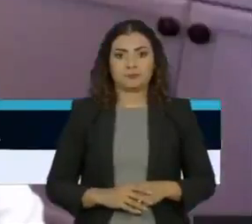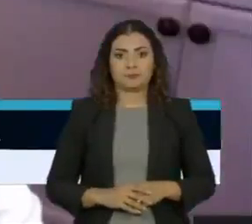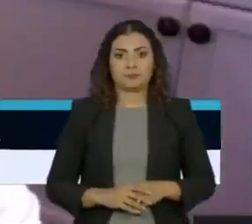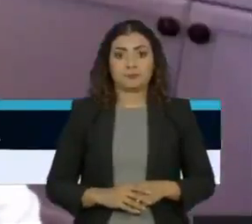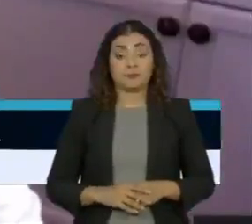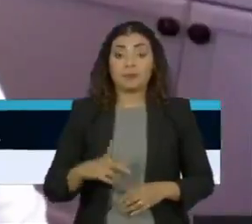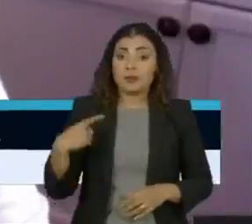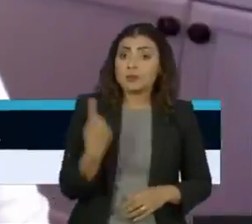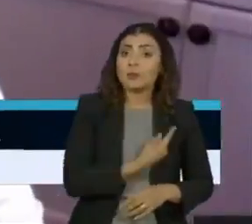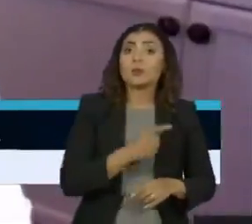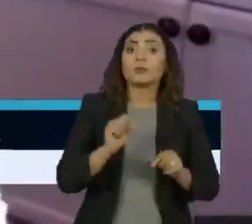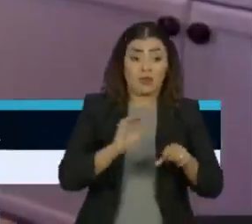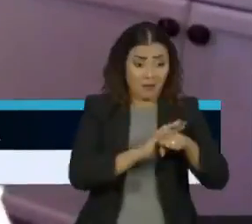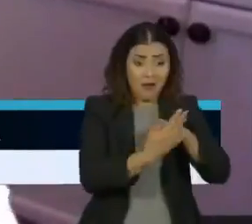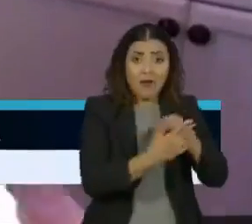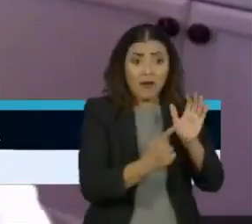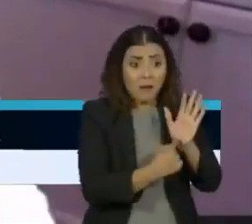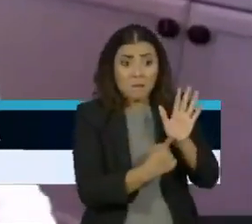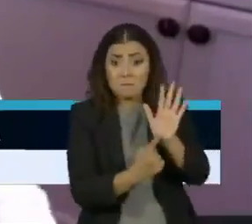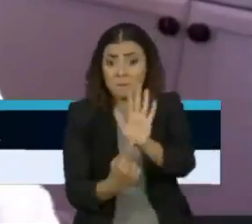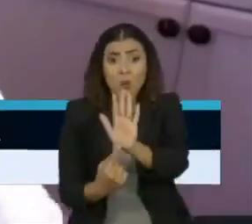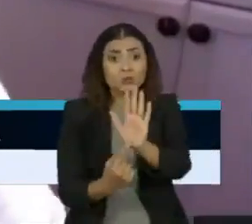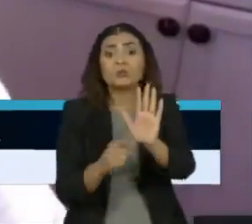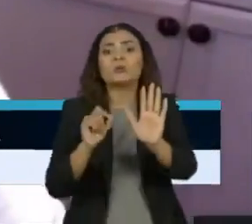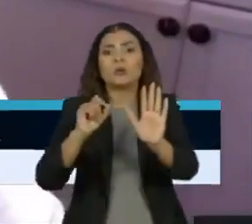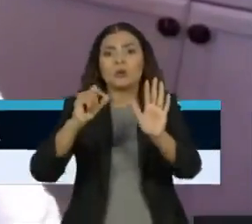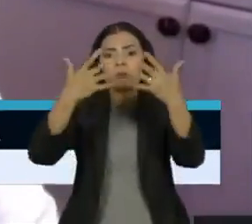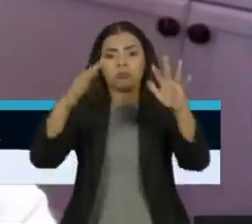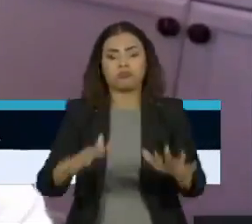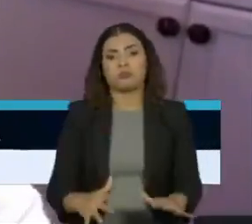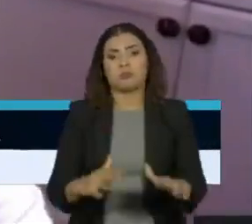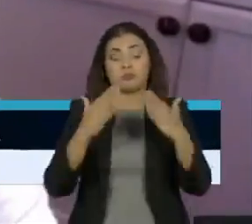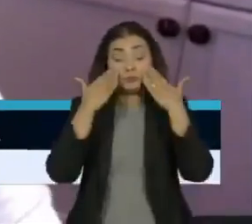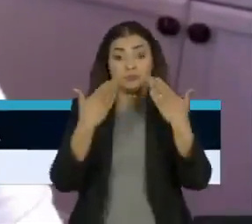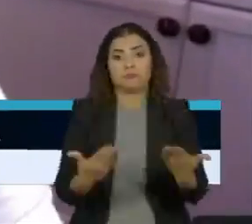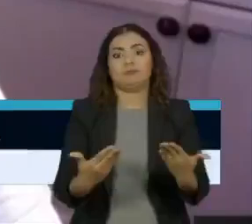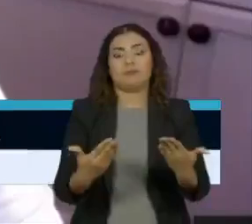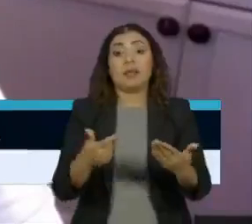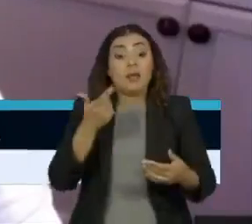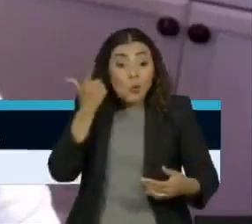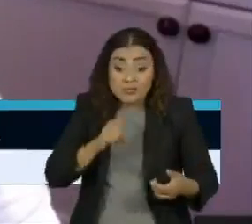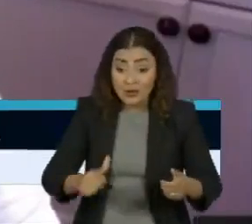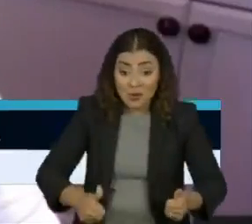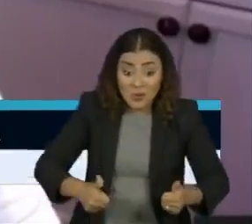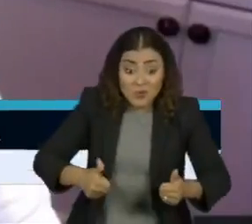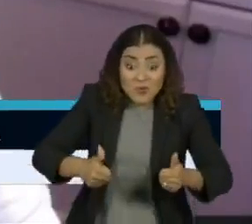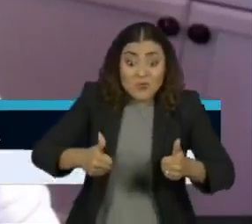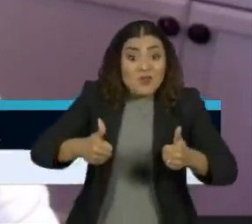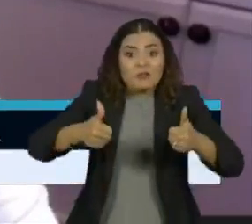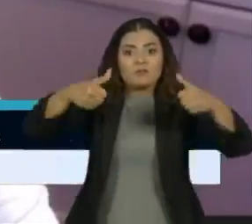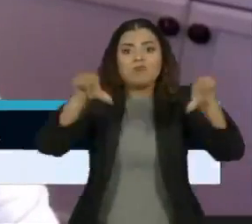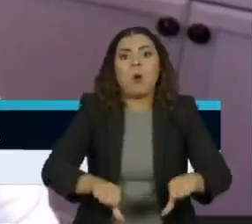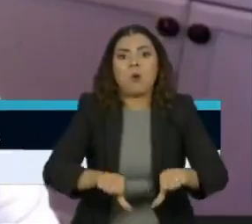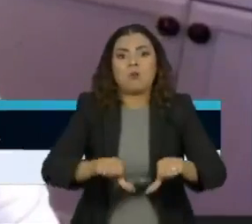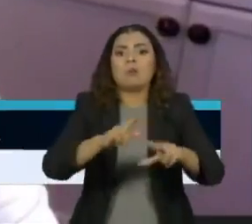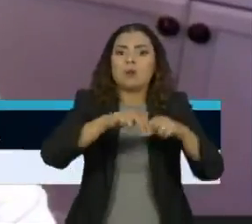A gente tem a pandemia que vira tudo de cabeça para baixo de novo, né? É uma imensa ruptura, um